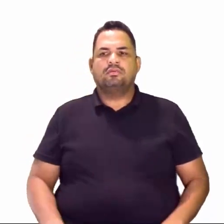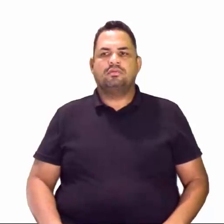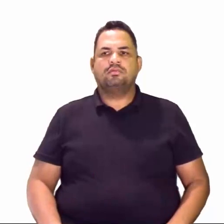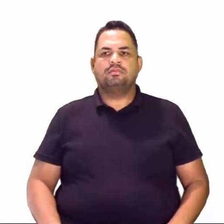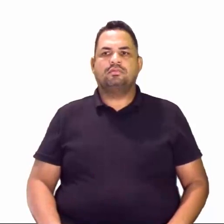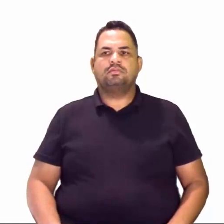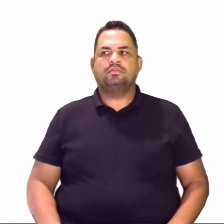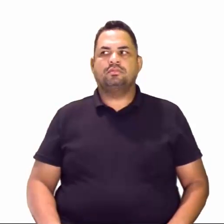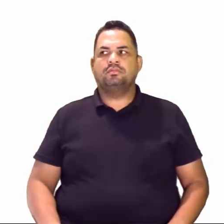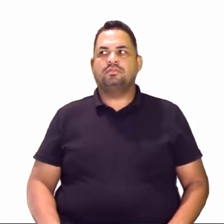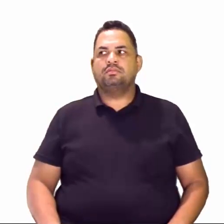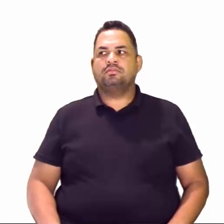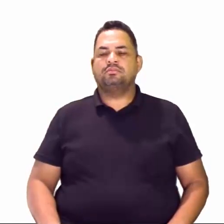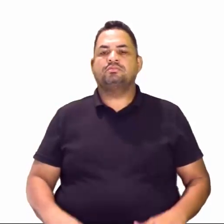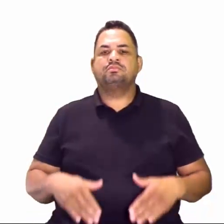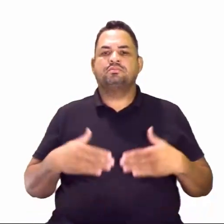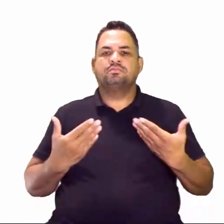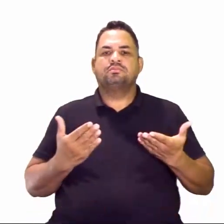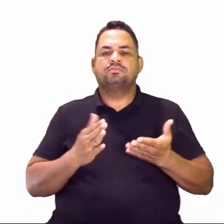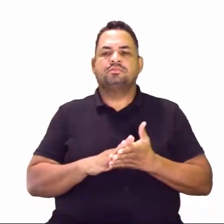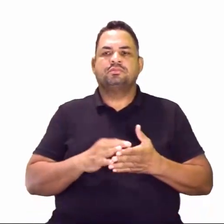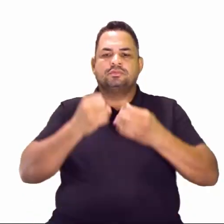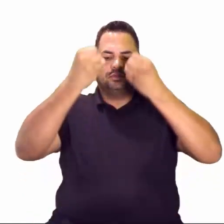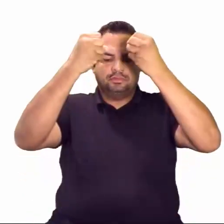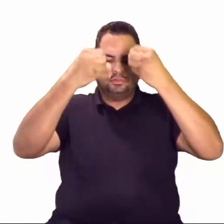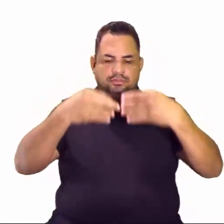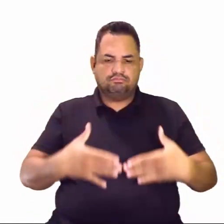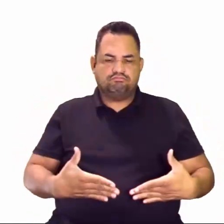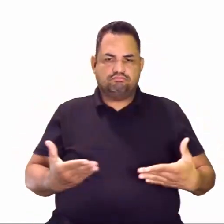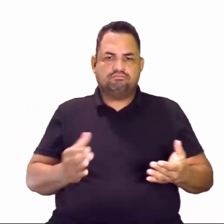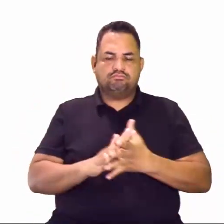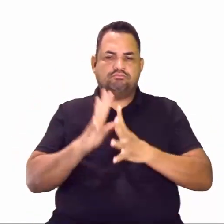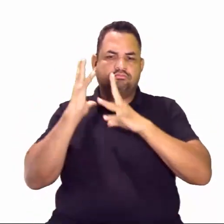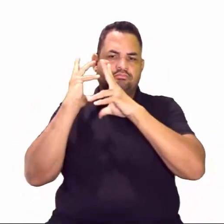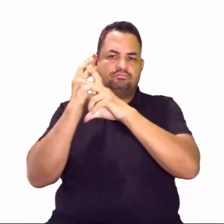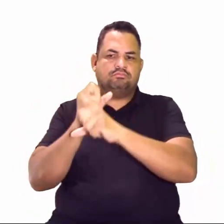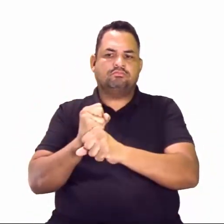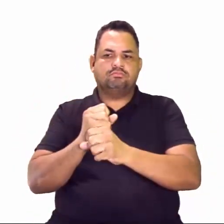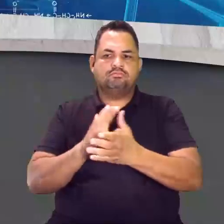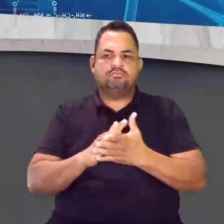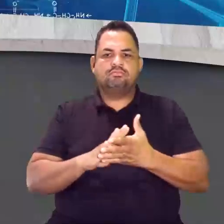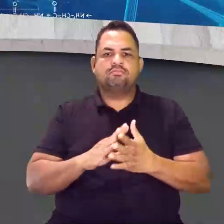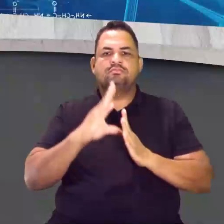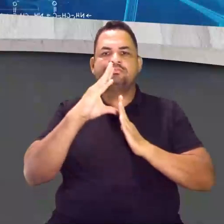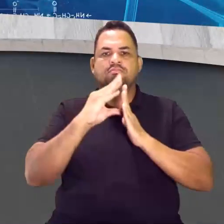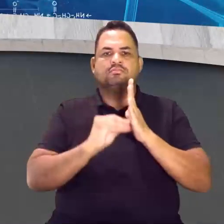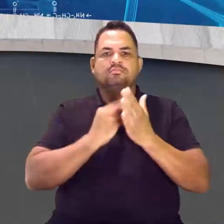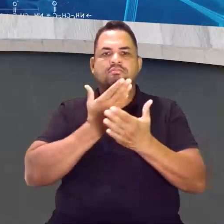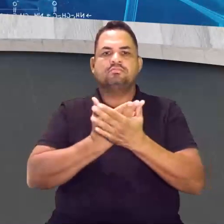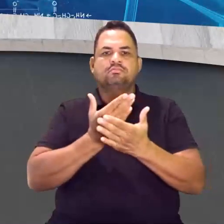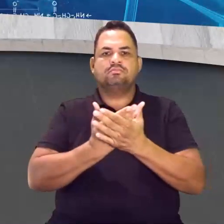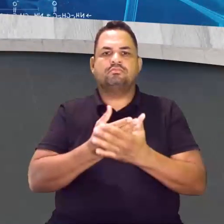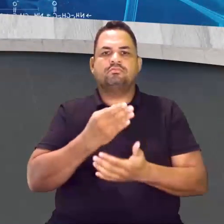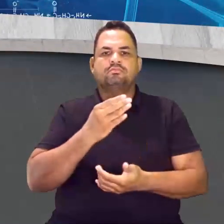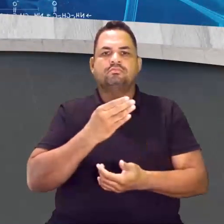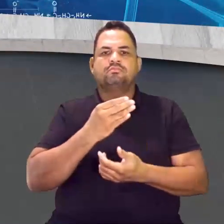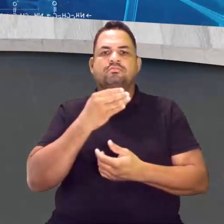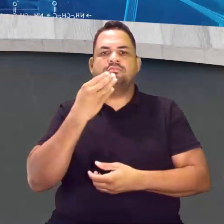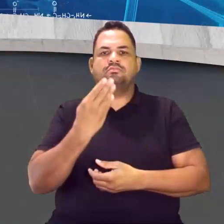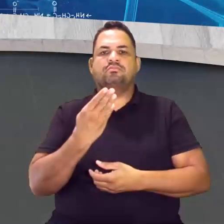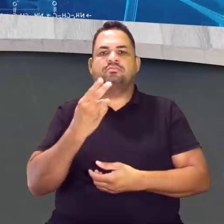caro aluno, diante desse comentário, diante dessa revisão do conteúdo desta aula